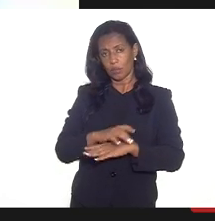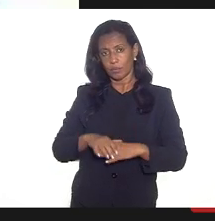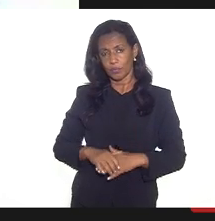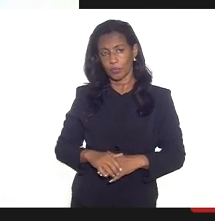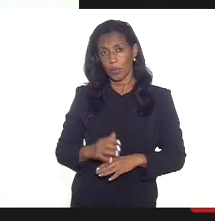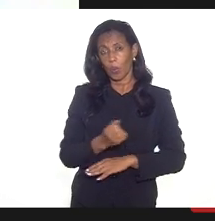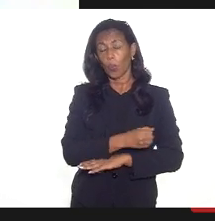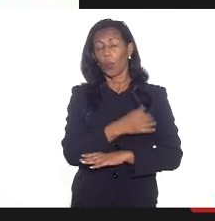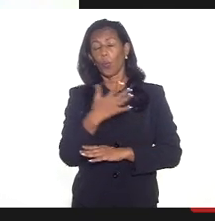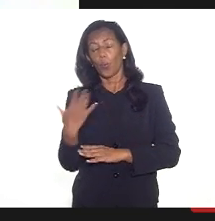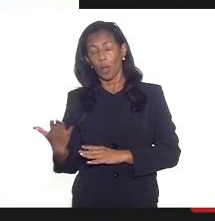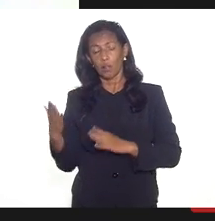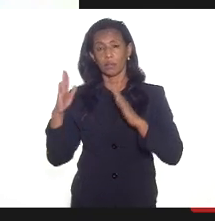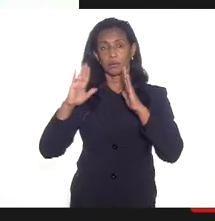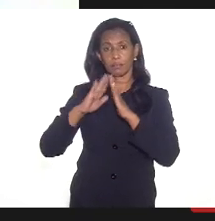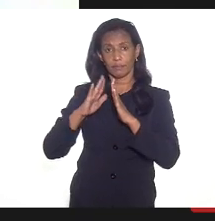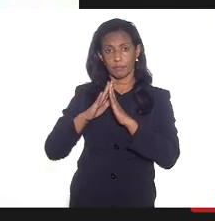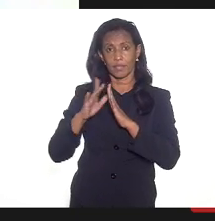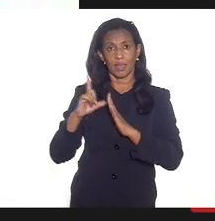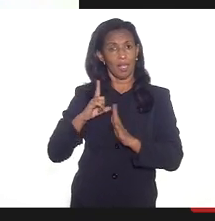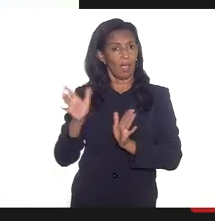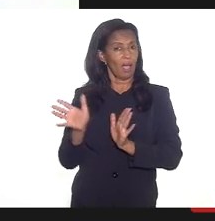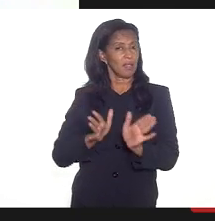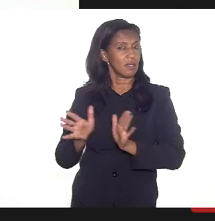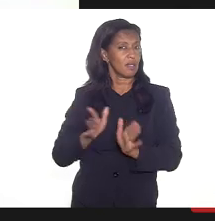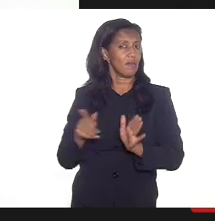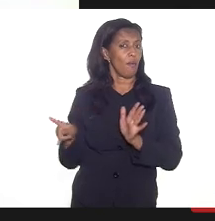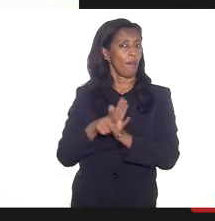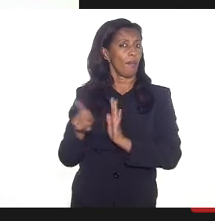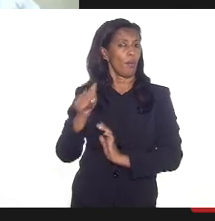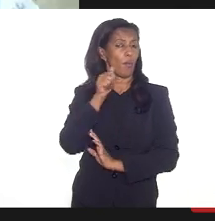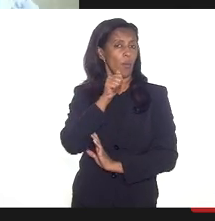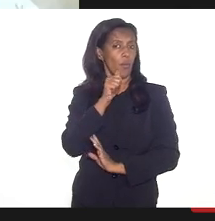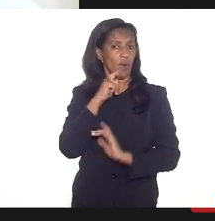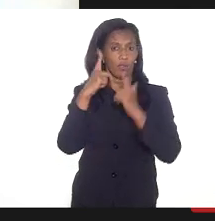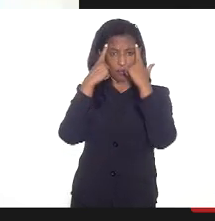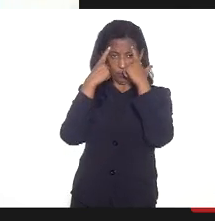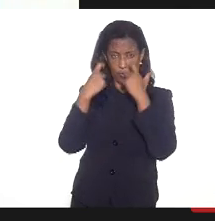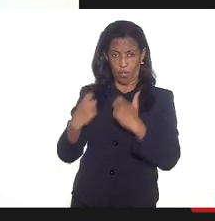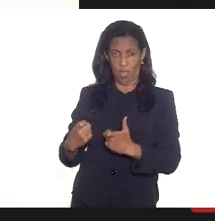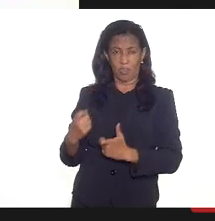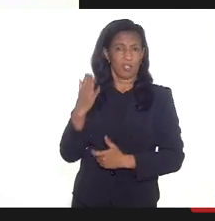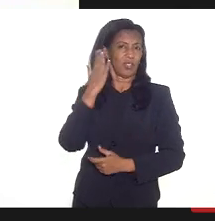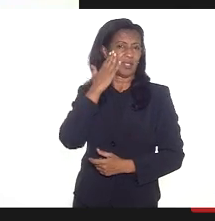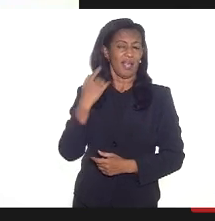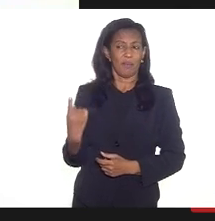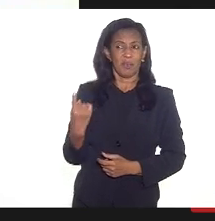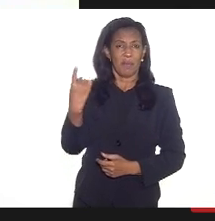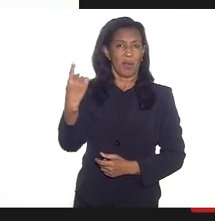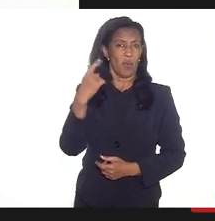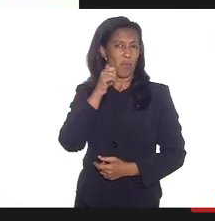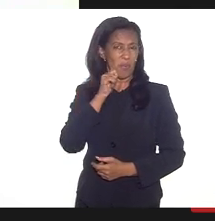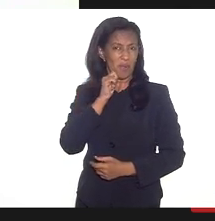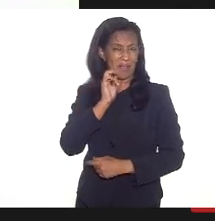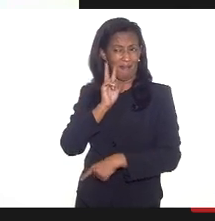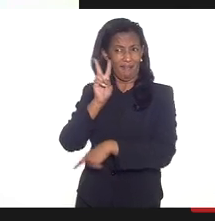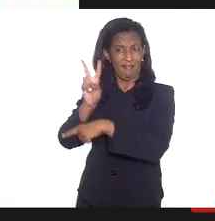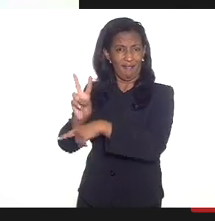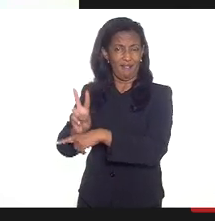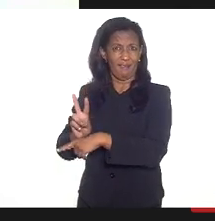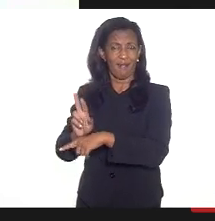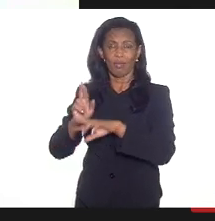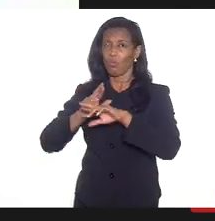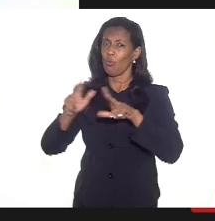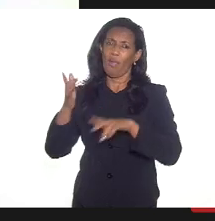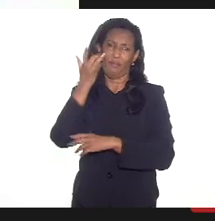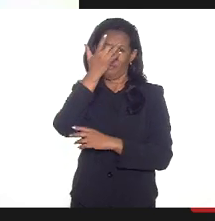Quantos abrigos nós temos que são acessíveis às mulheres? Porque a gente sabe que para uma mulher ser abrigada, isso não é uma